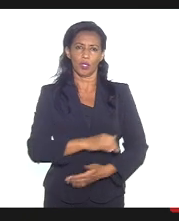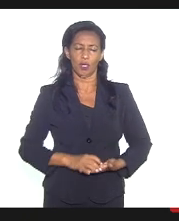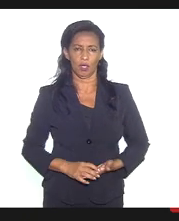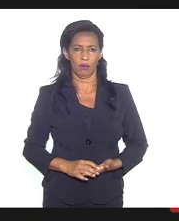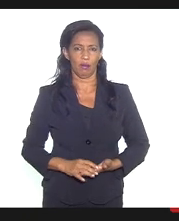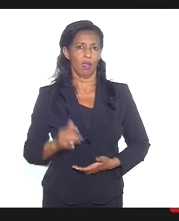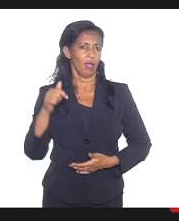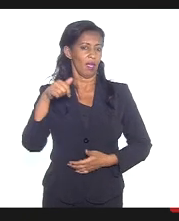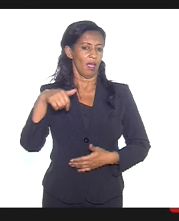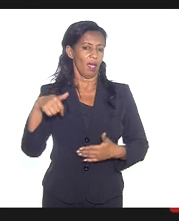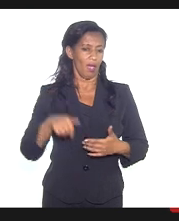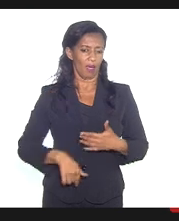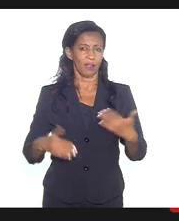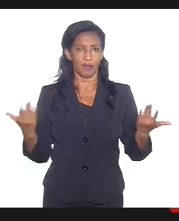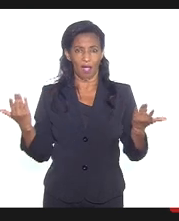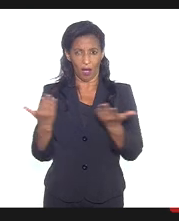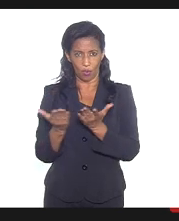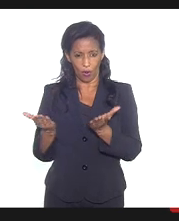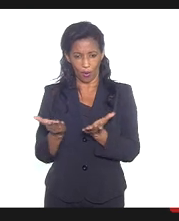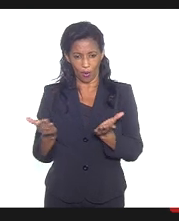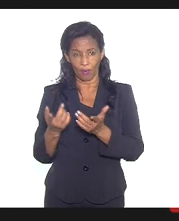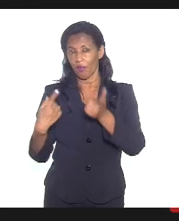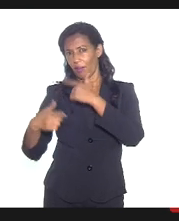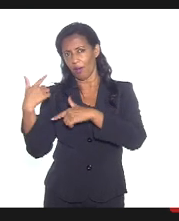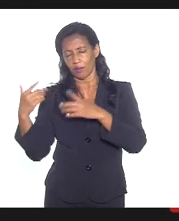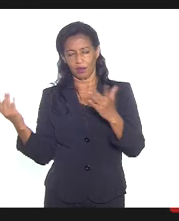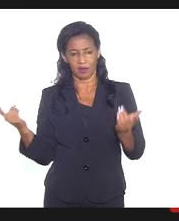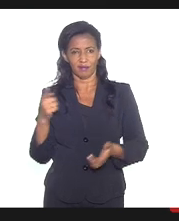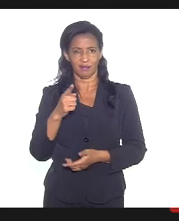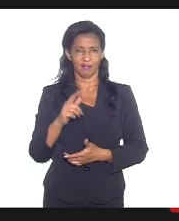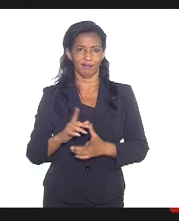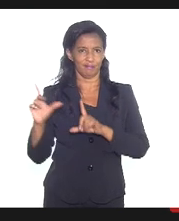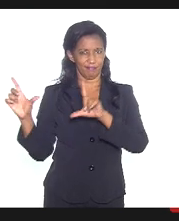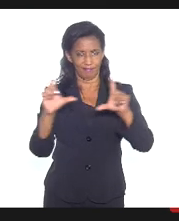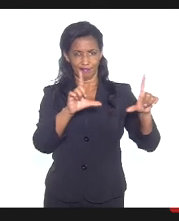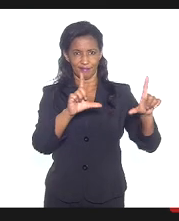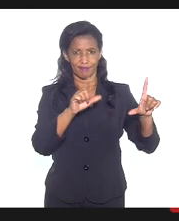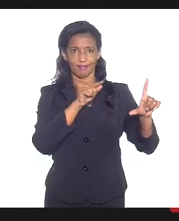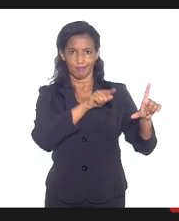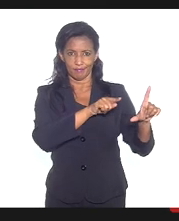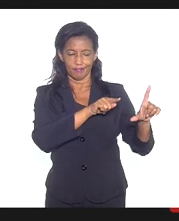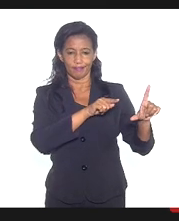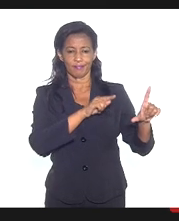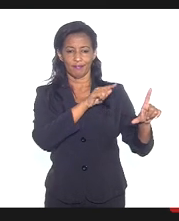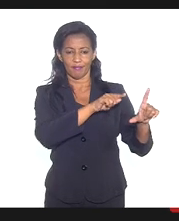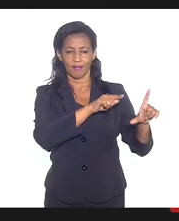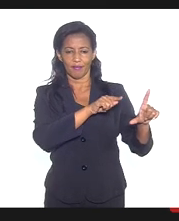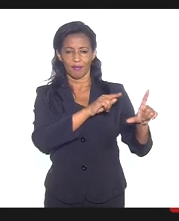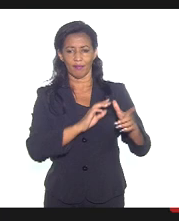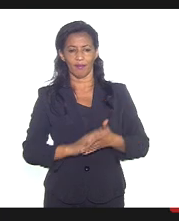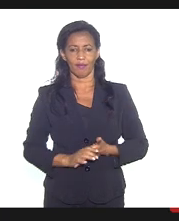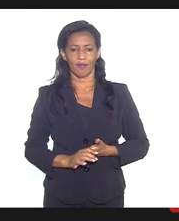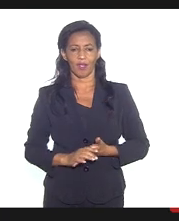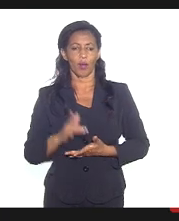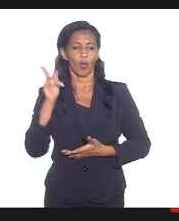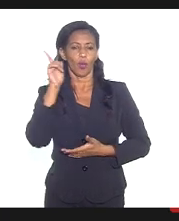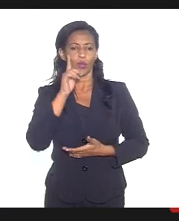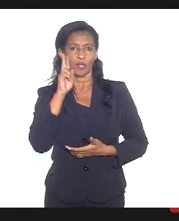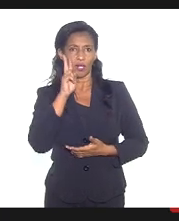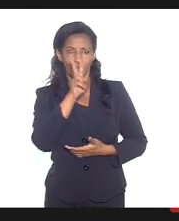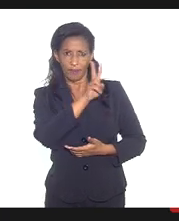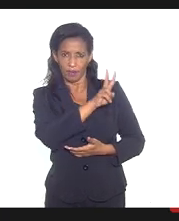Aqui agora a gente vê... Eu preciso que volte o slide. Isso. Aqui agora a gente consegue